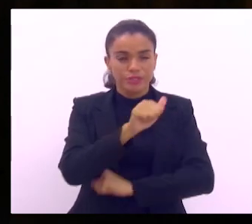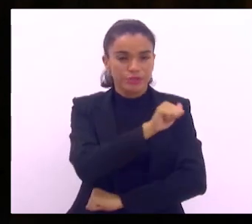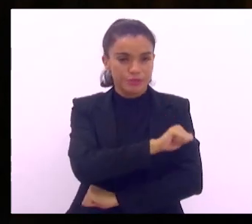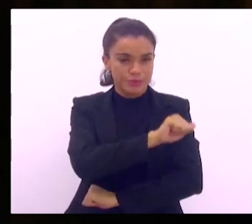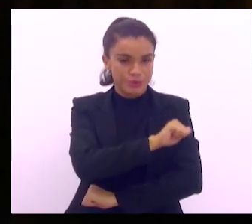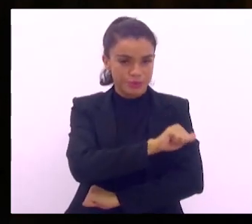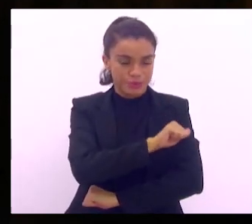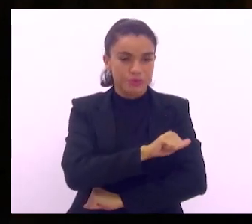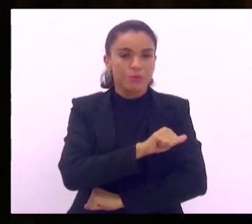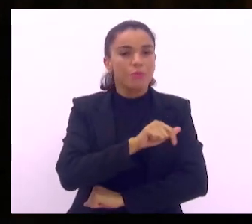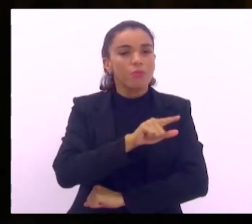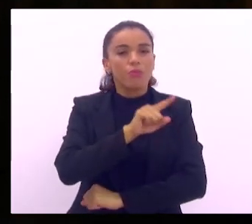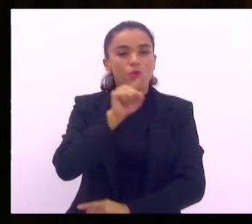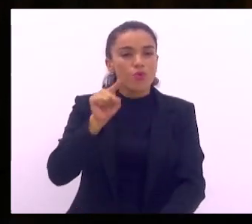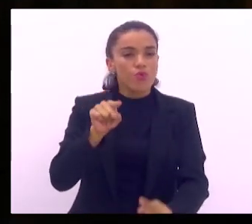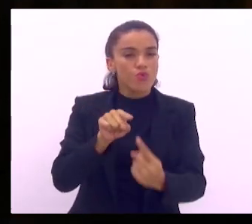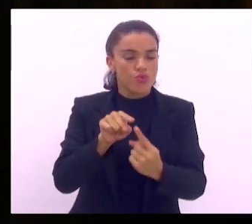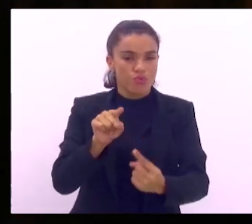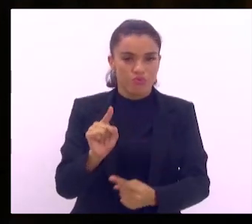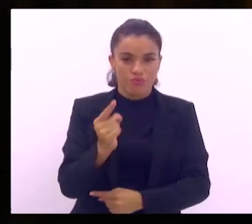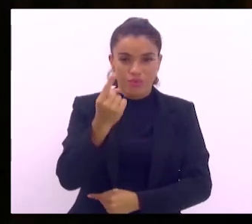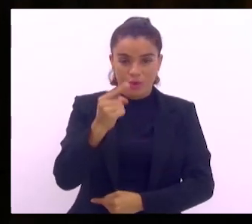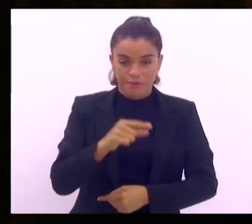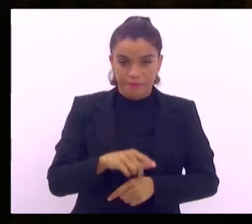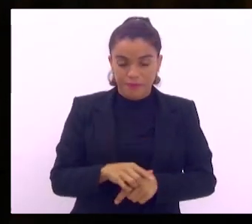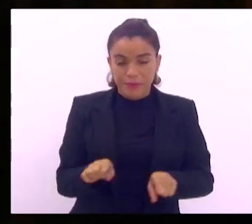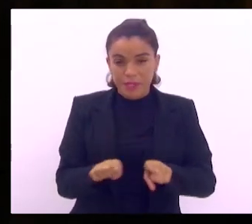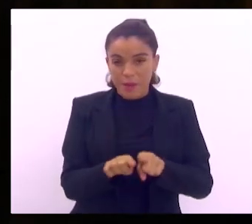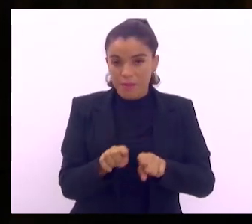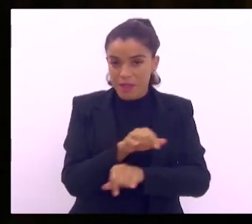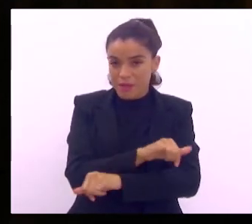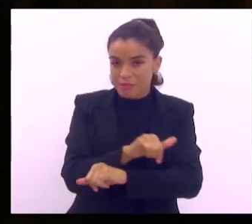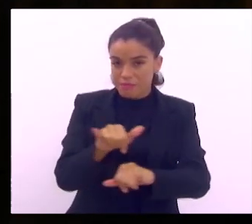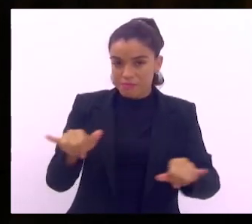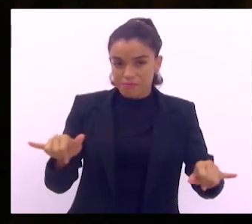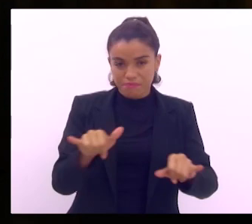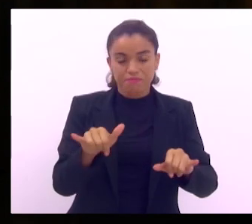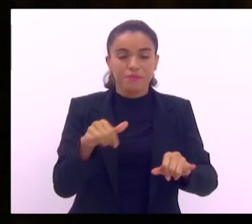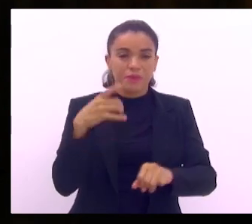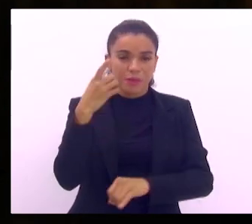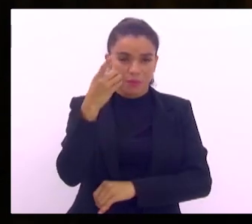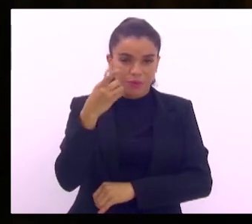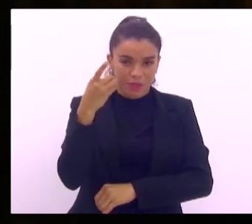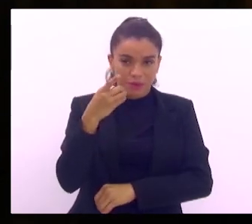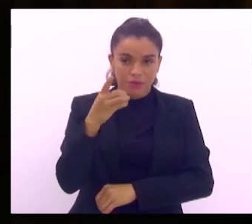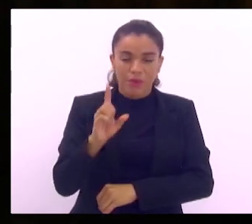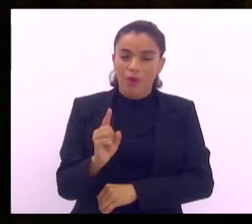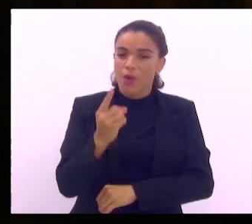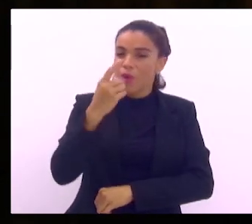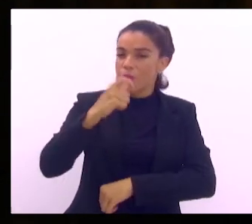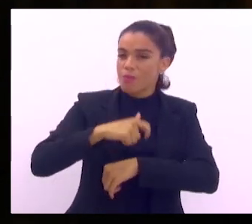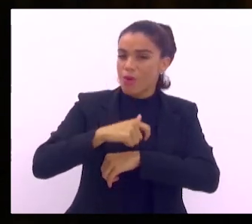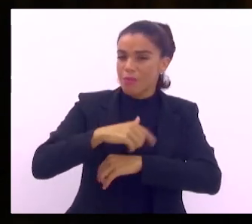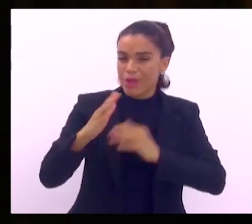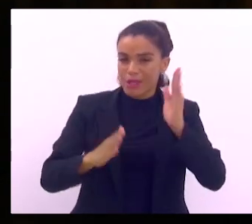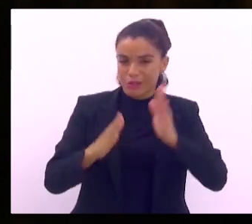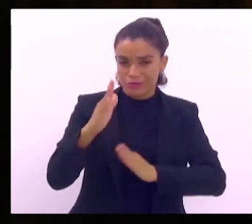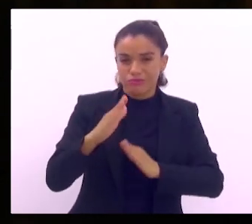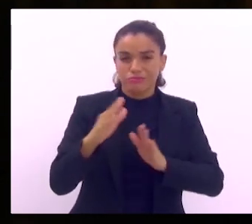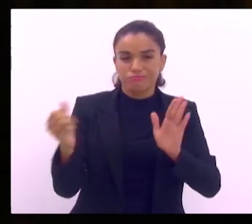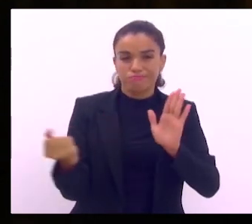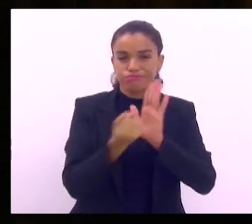volta de uma causa. Queria registrar também, presidente Carlinhos, que é mais um momento histórico, né? O Brasil tem 150